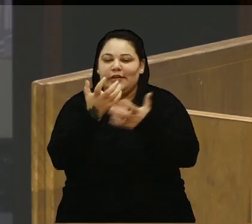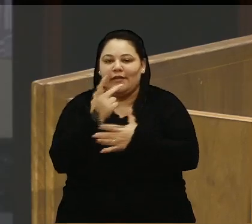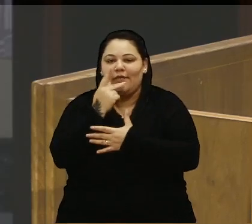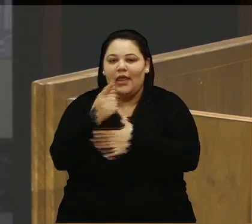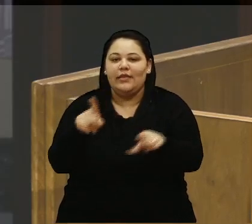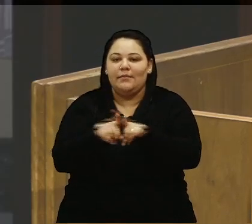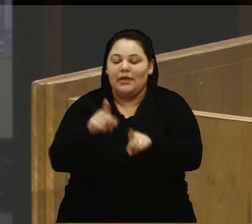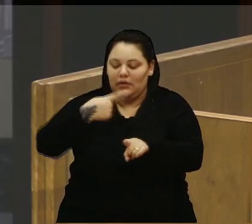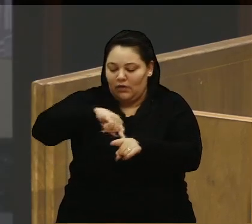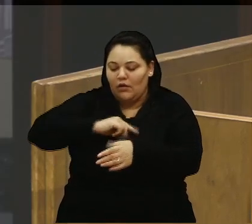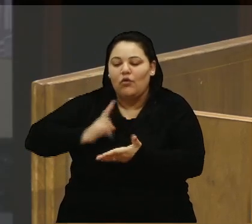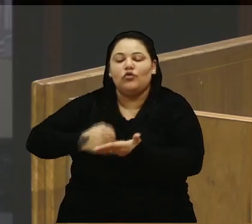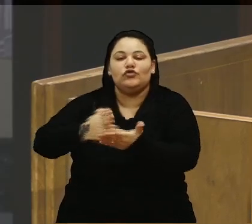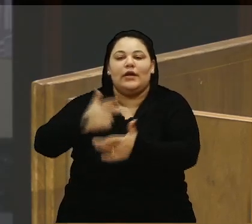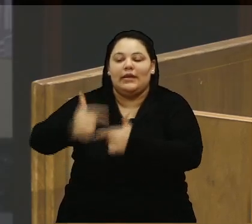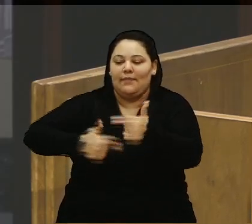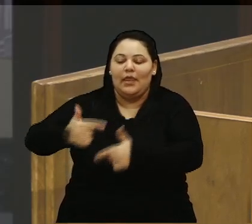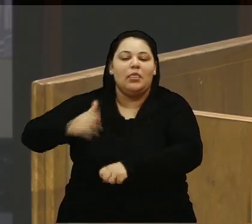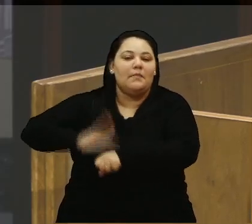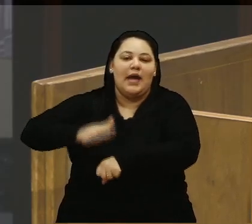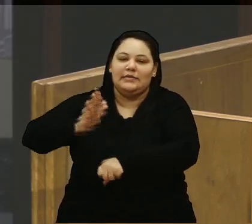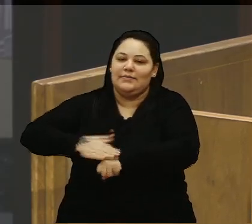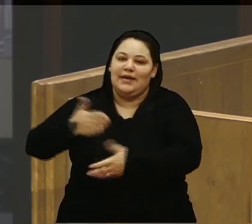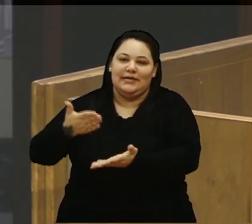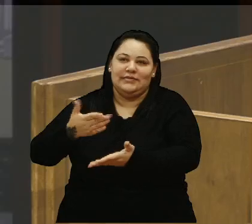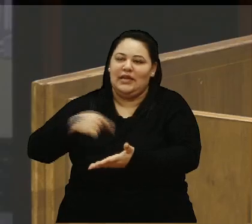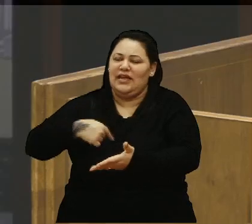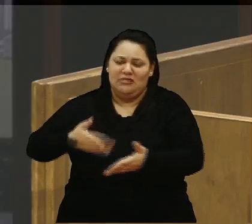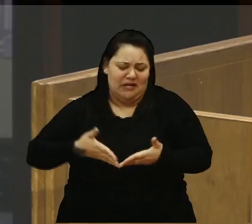gente vai continuar trabalhando cada vez mais, né? Não nasci de